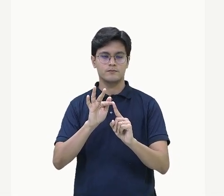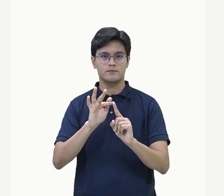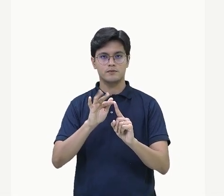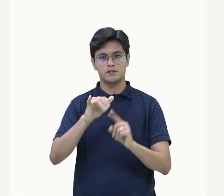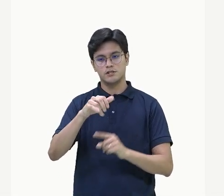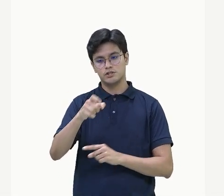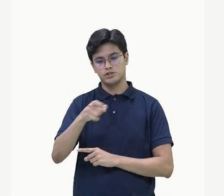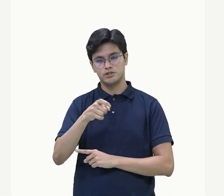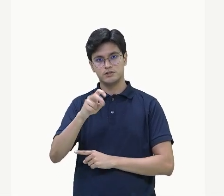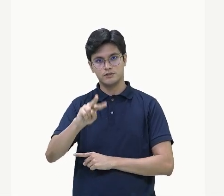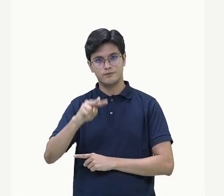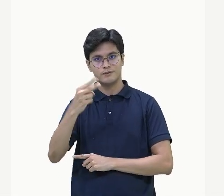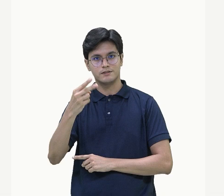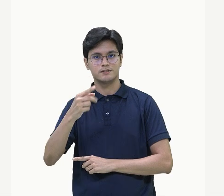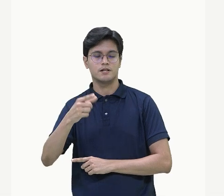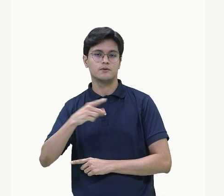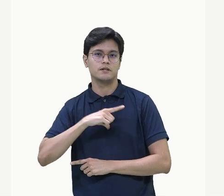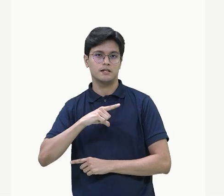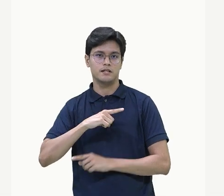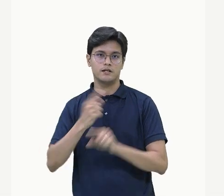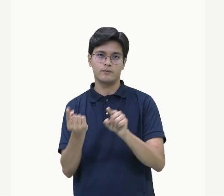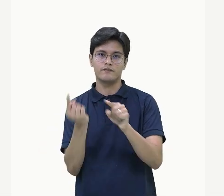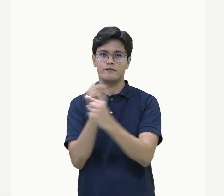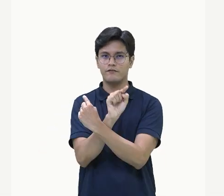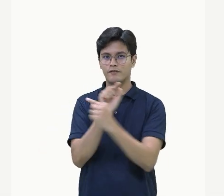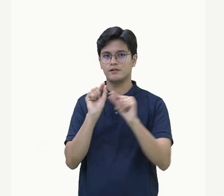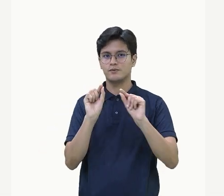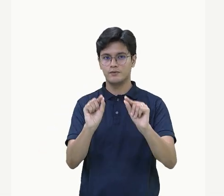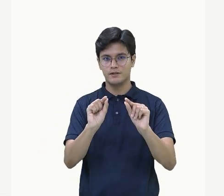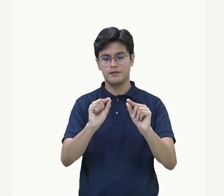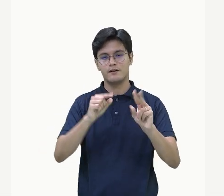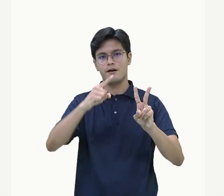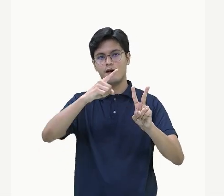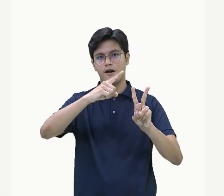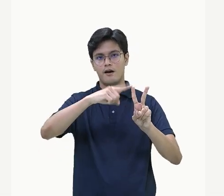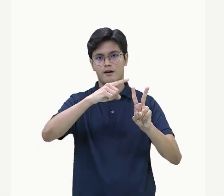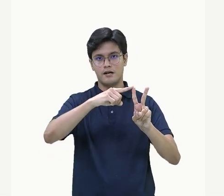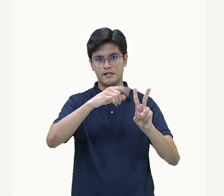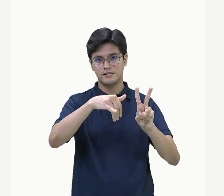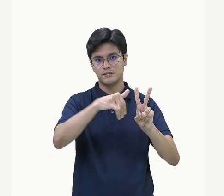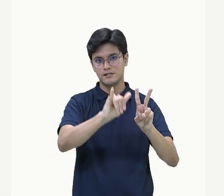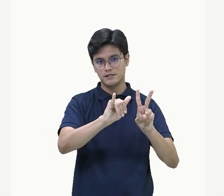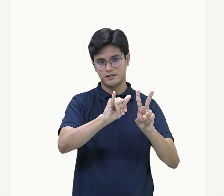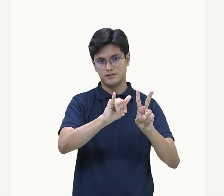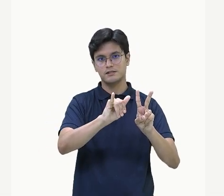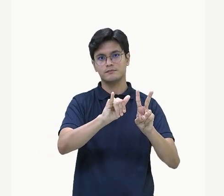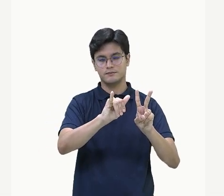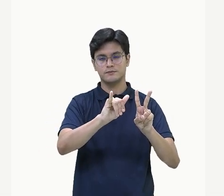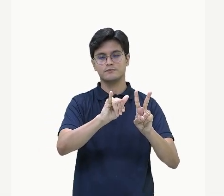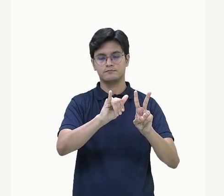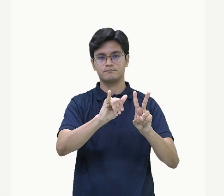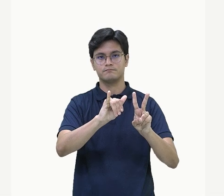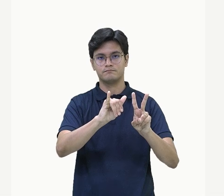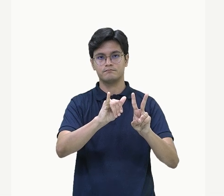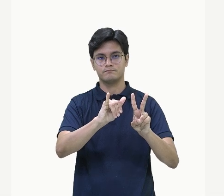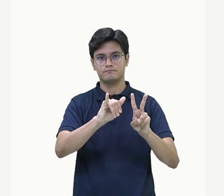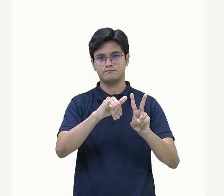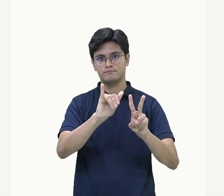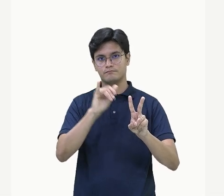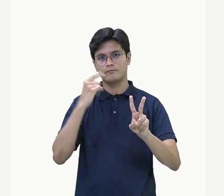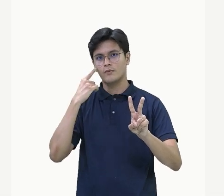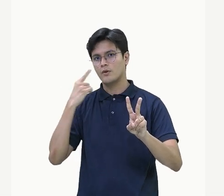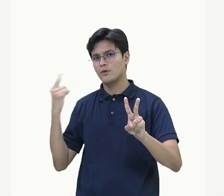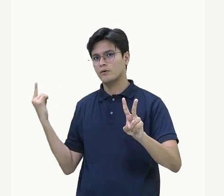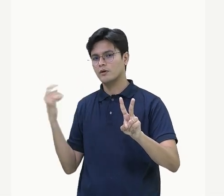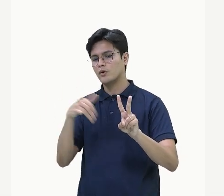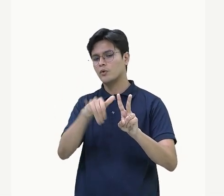x ao quadrado tem a sua inversa, que vai ser a raiz quadrada de x, nesse caso aqui, de y, porque a